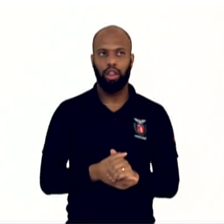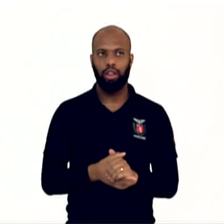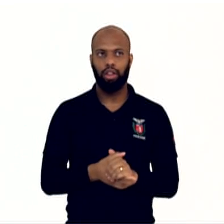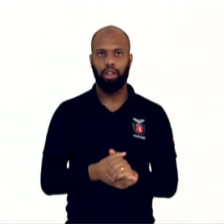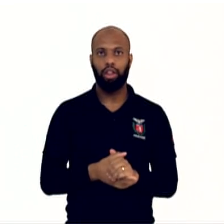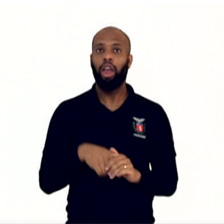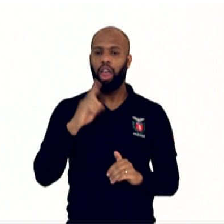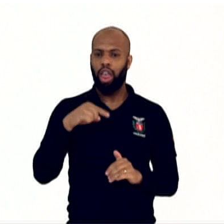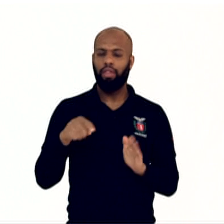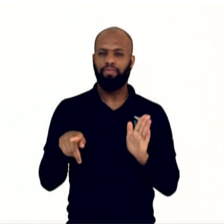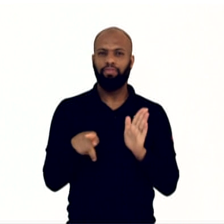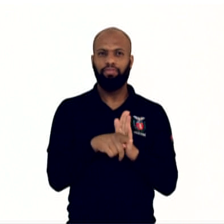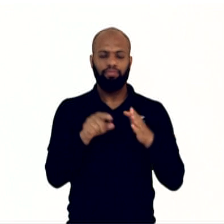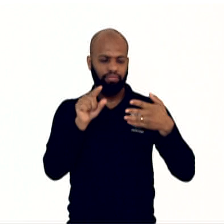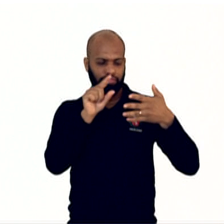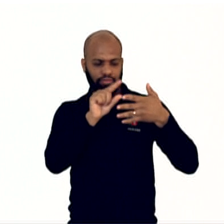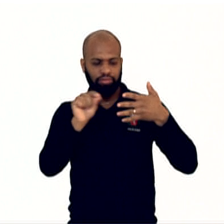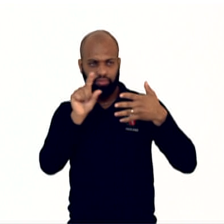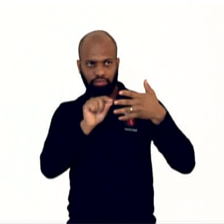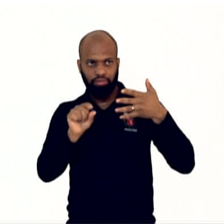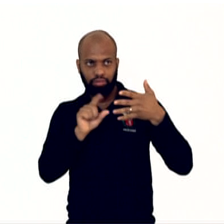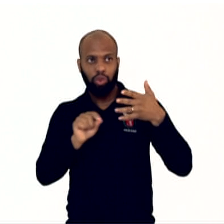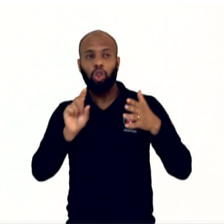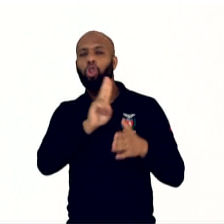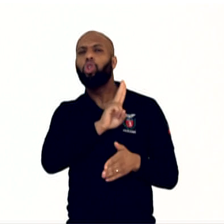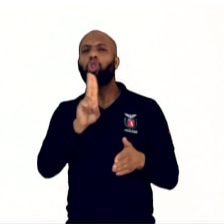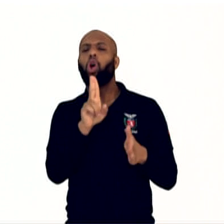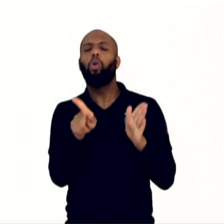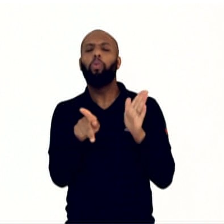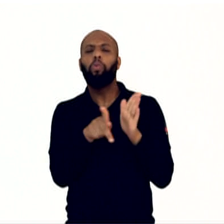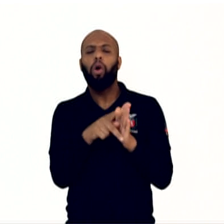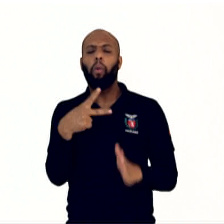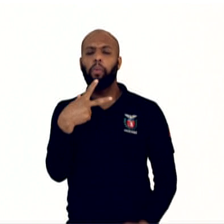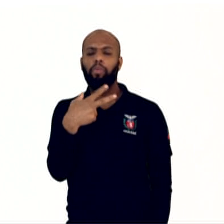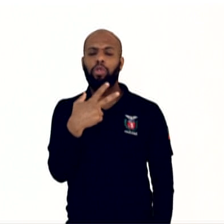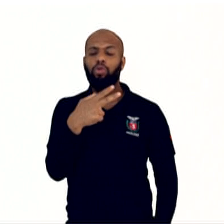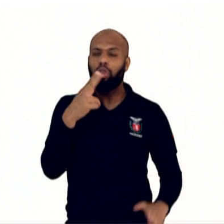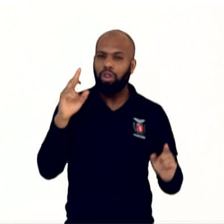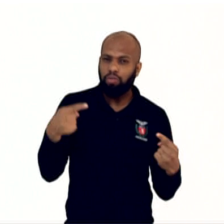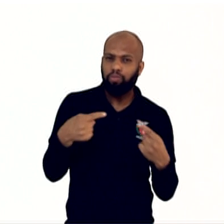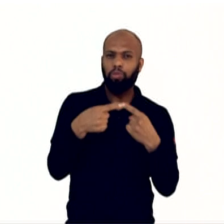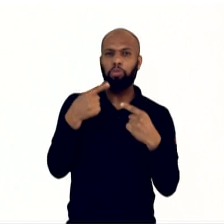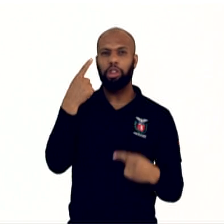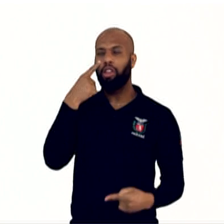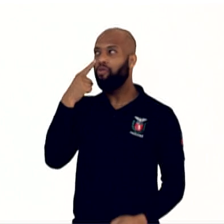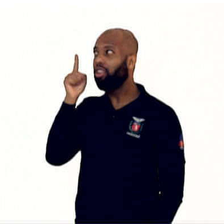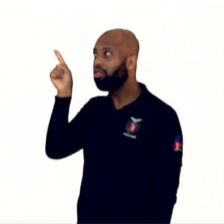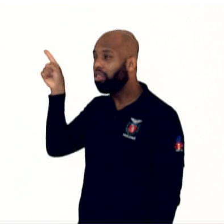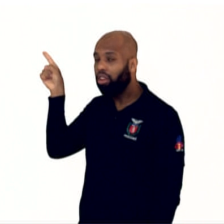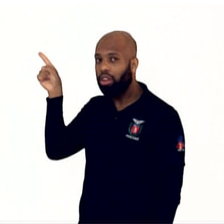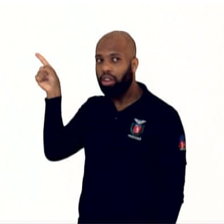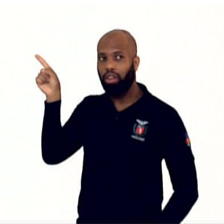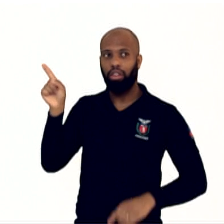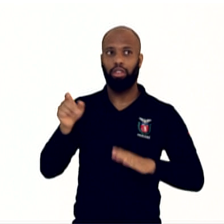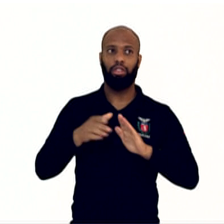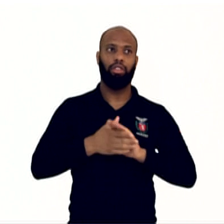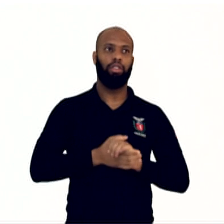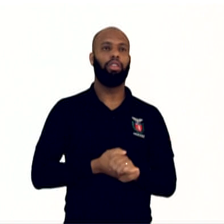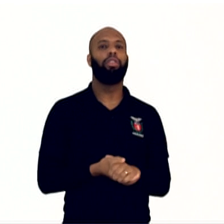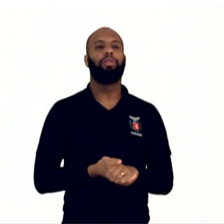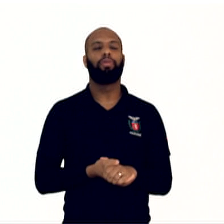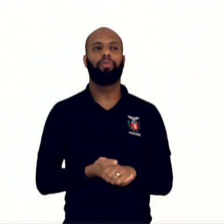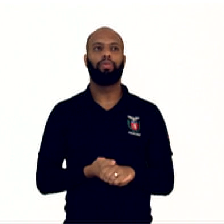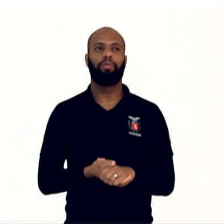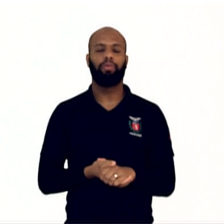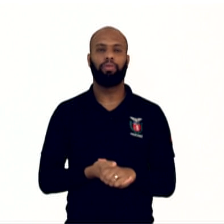alavanca interespecífica? Letra B, uma alavanca interresistente? Letra C, uma alavanca interfixa? Ou